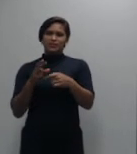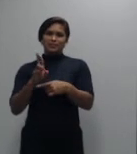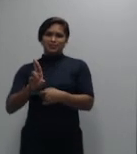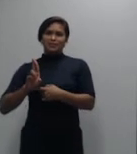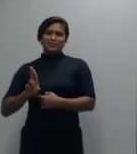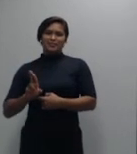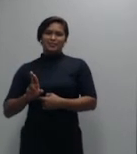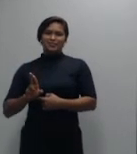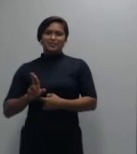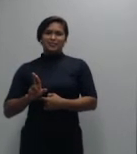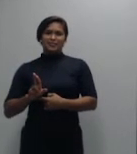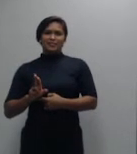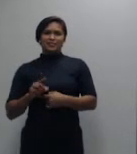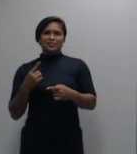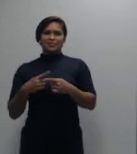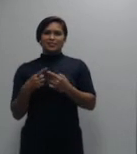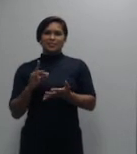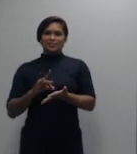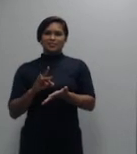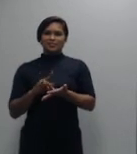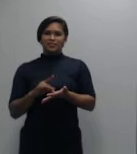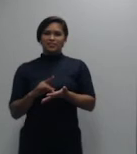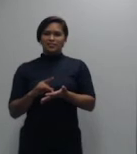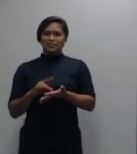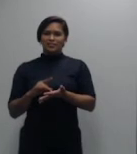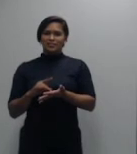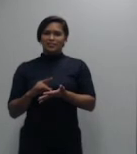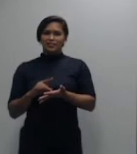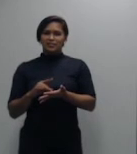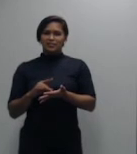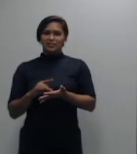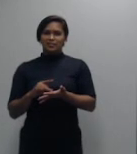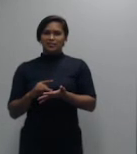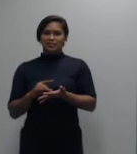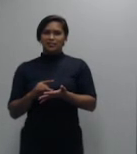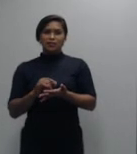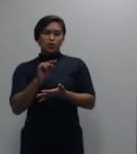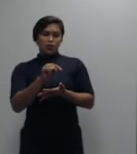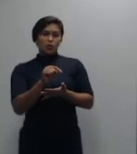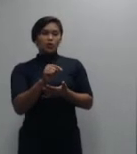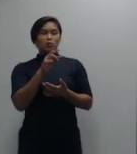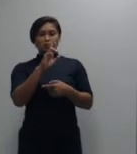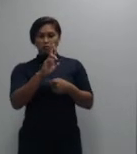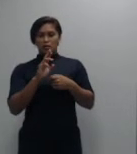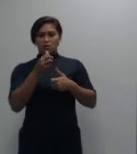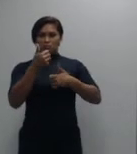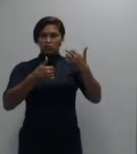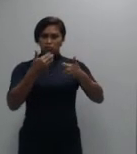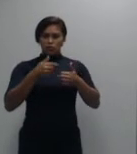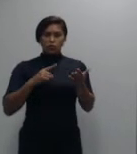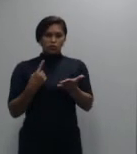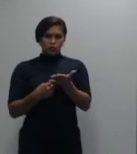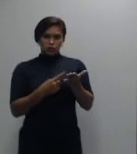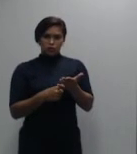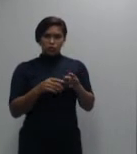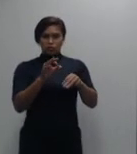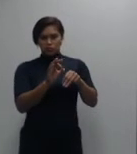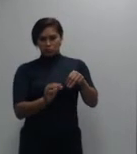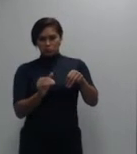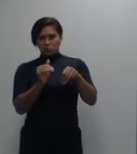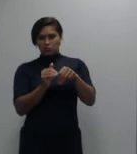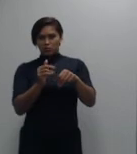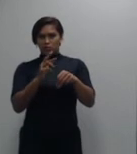que a bem da verdade é como se o silêncio eu disse e a pouco menos Ministro